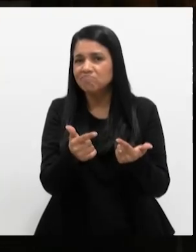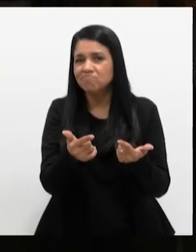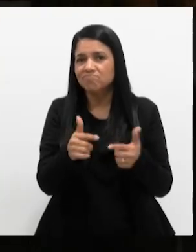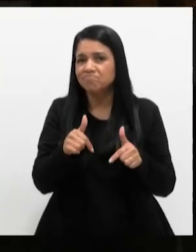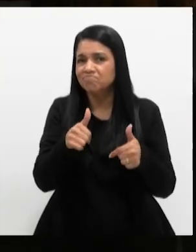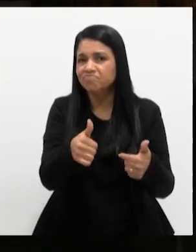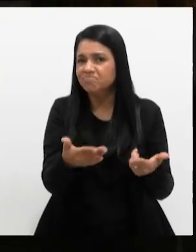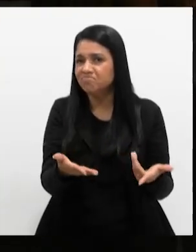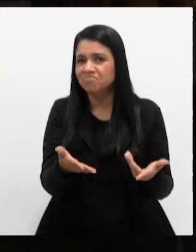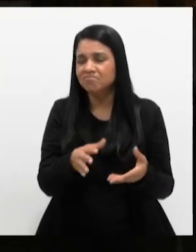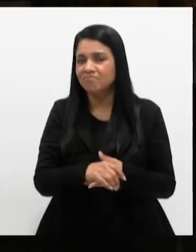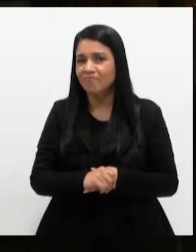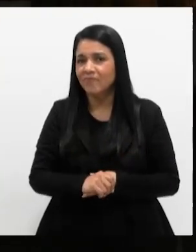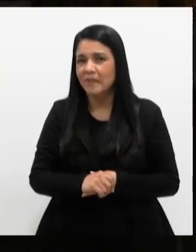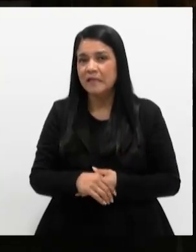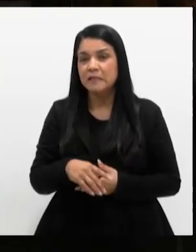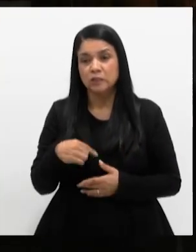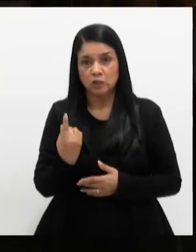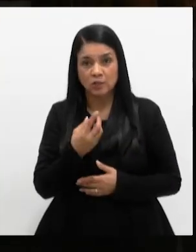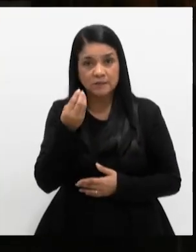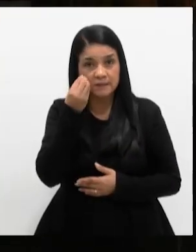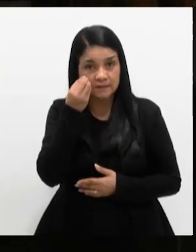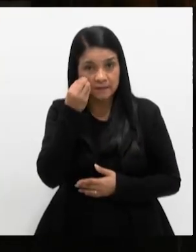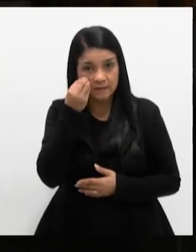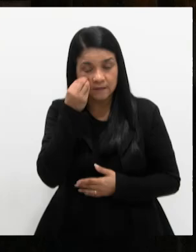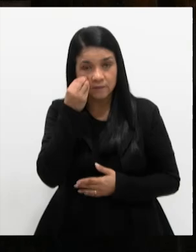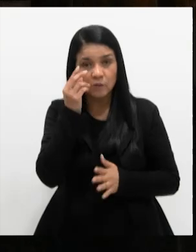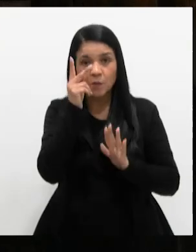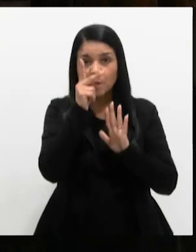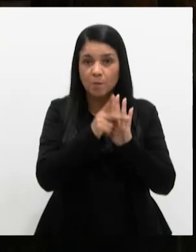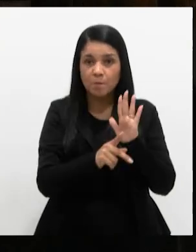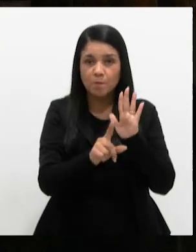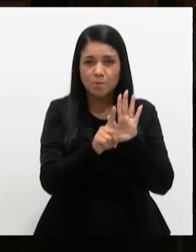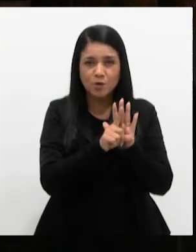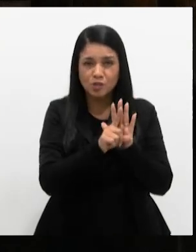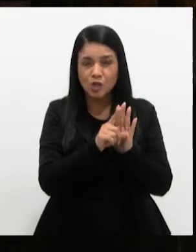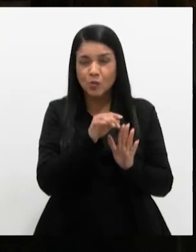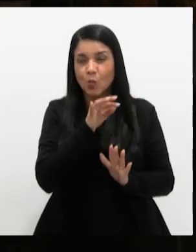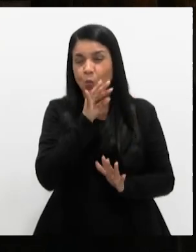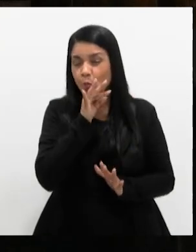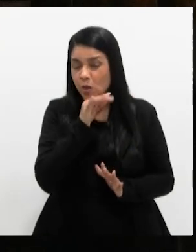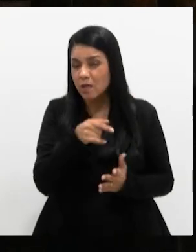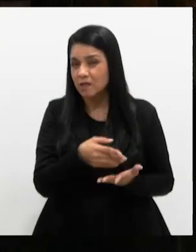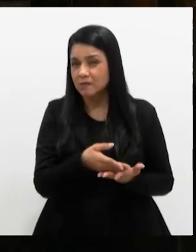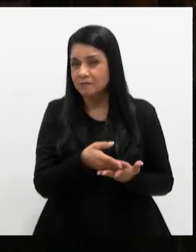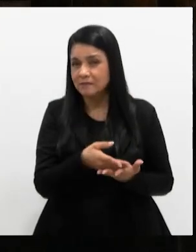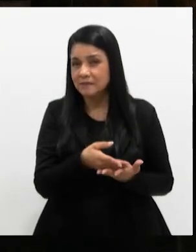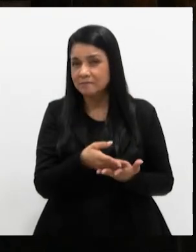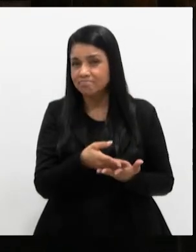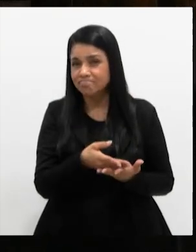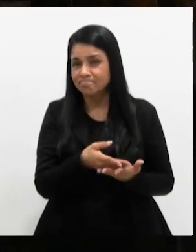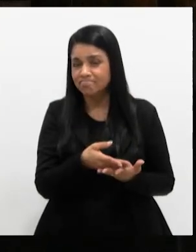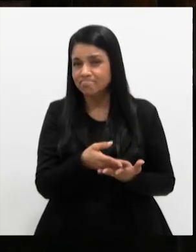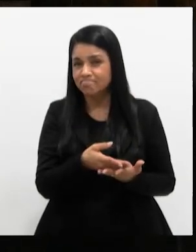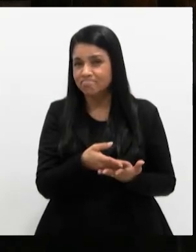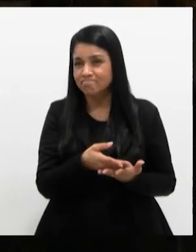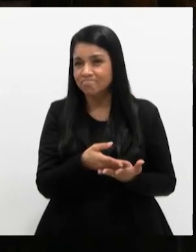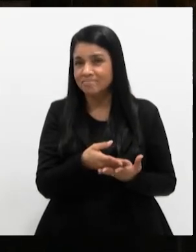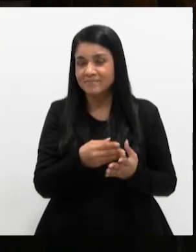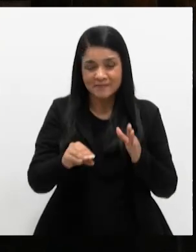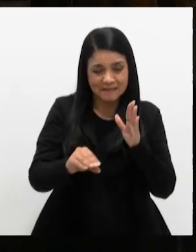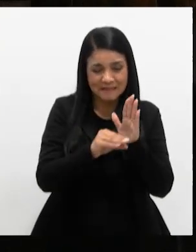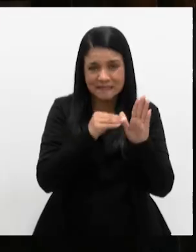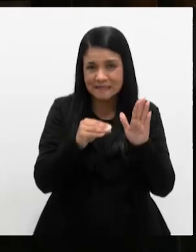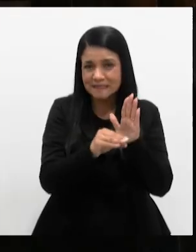Então, tentamos, para viabilizar um projeto tão ruim desse, fazer 10